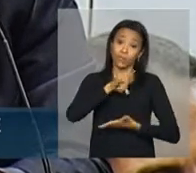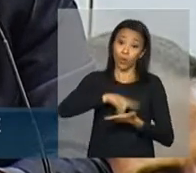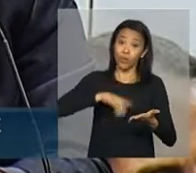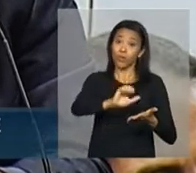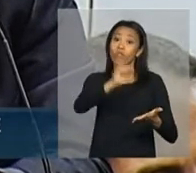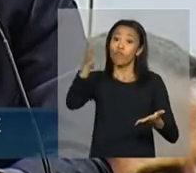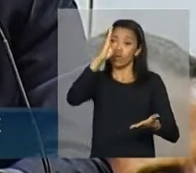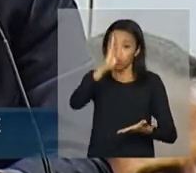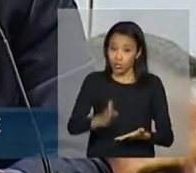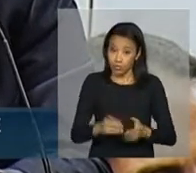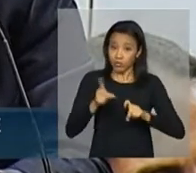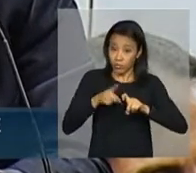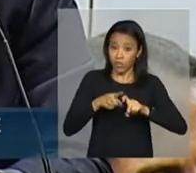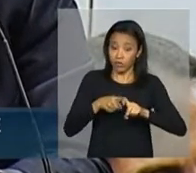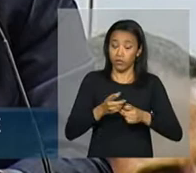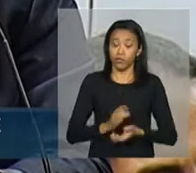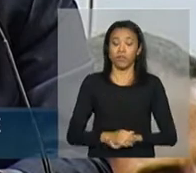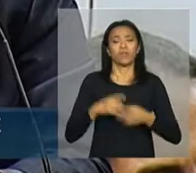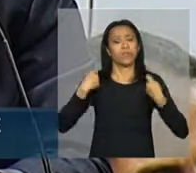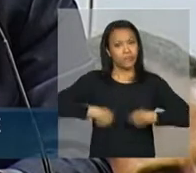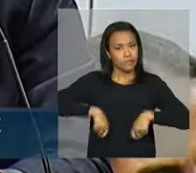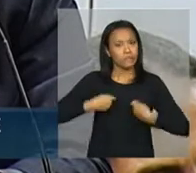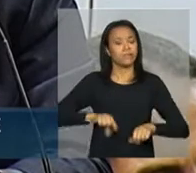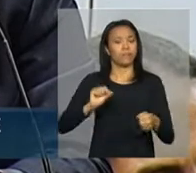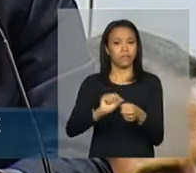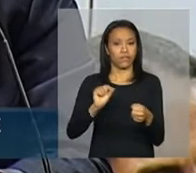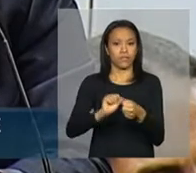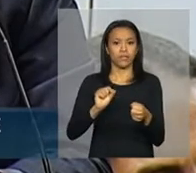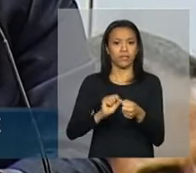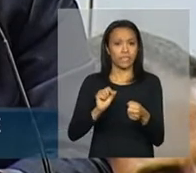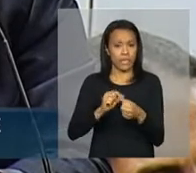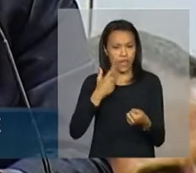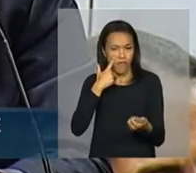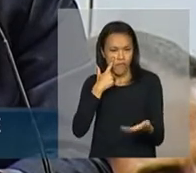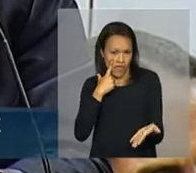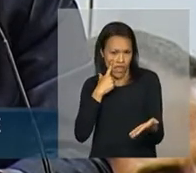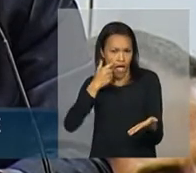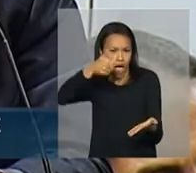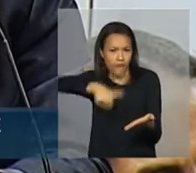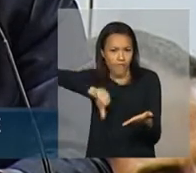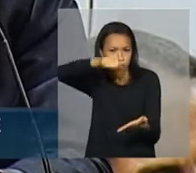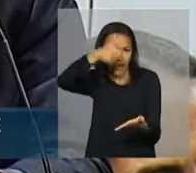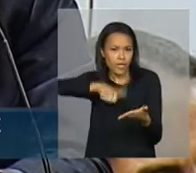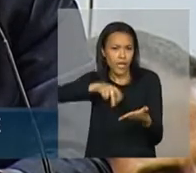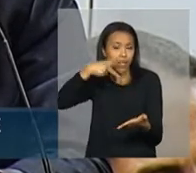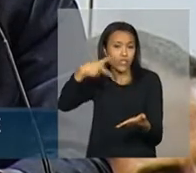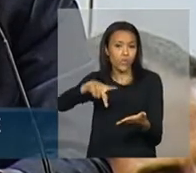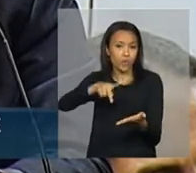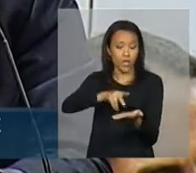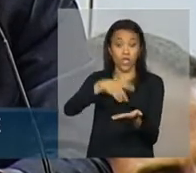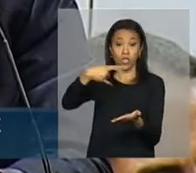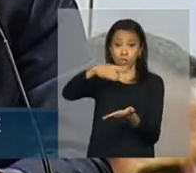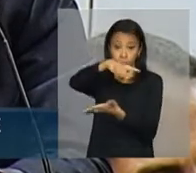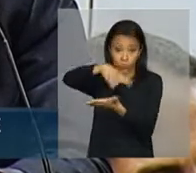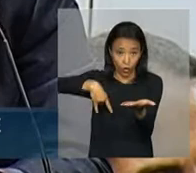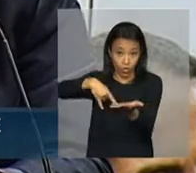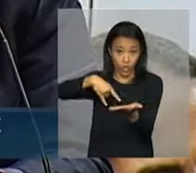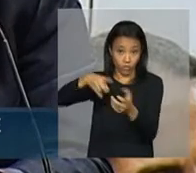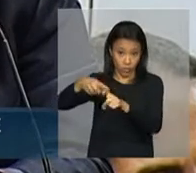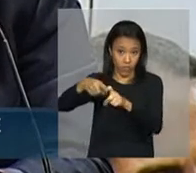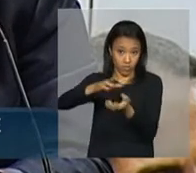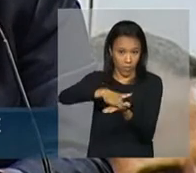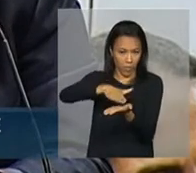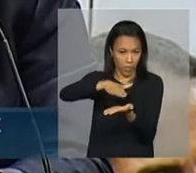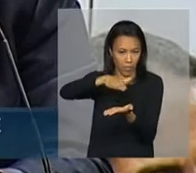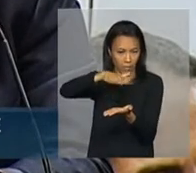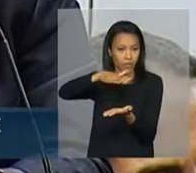que também terão que realizar a validação final da Sua documentação para que